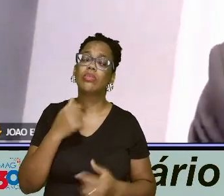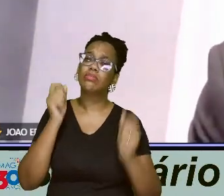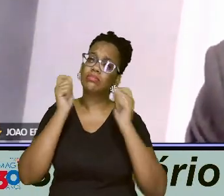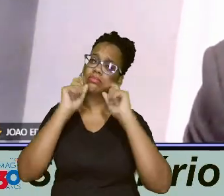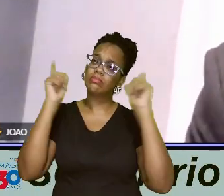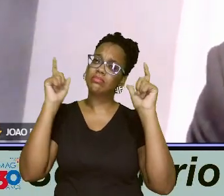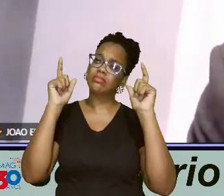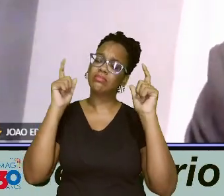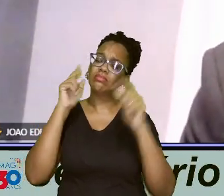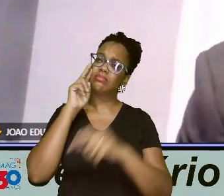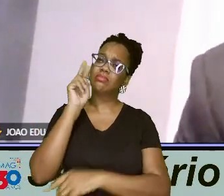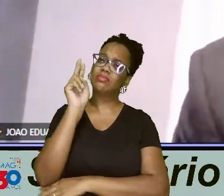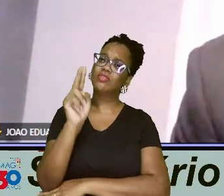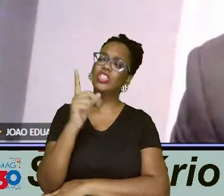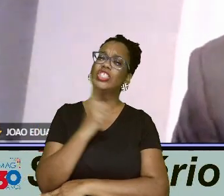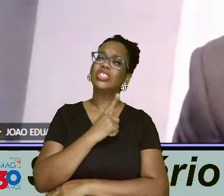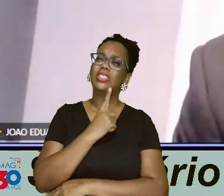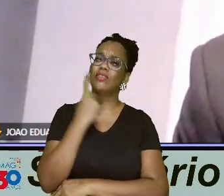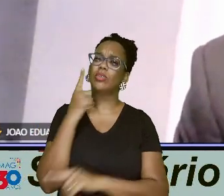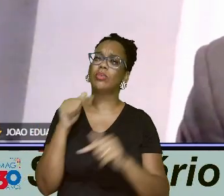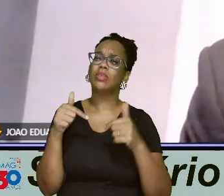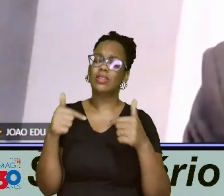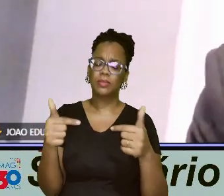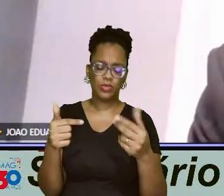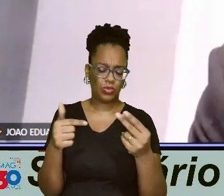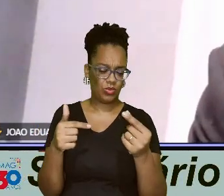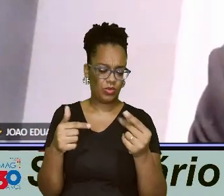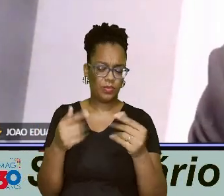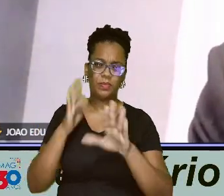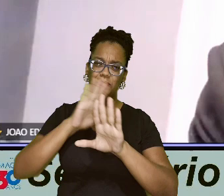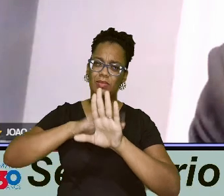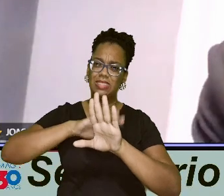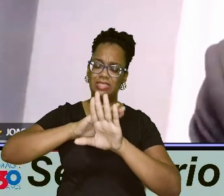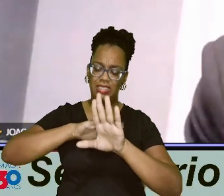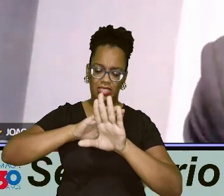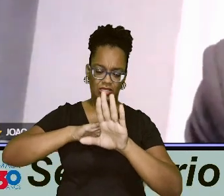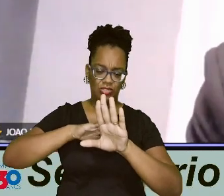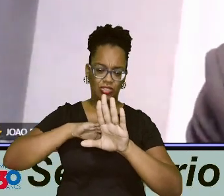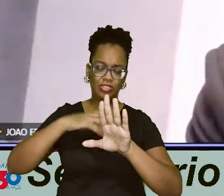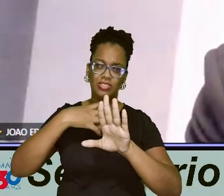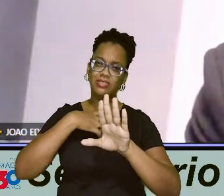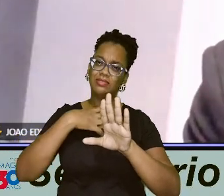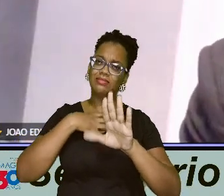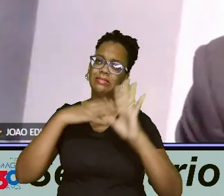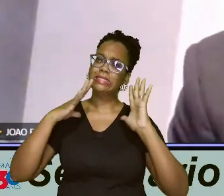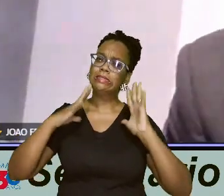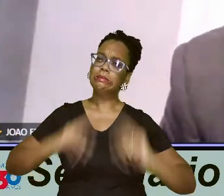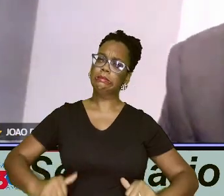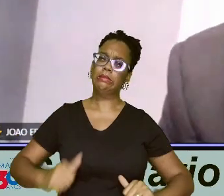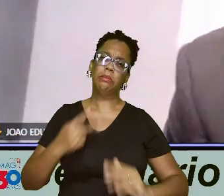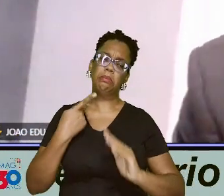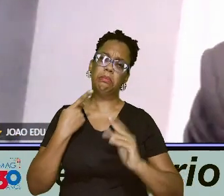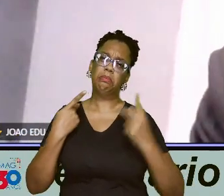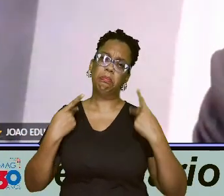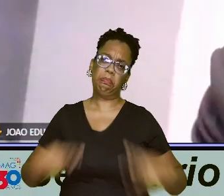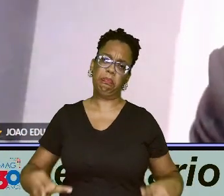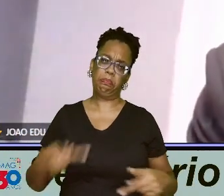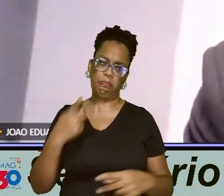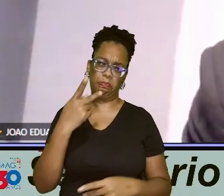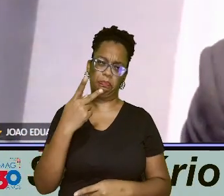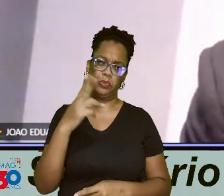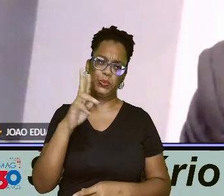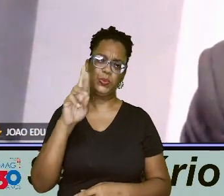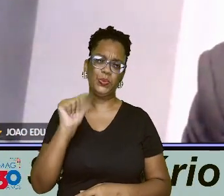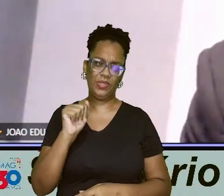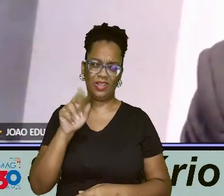atenção é que teve aquela aplicação do precedente de maneira pura, vamos dizer assim, acho que o Roberto cunhou essa palavra no